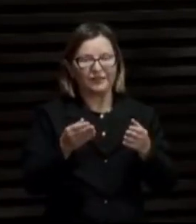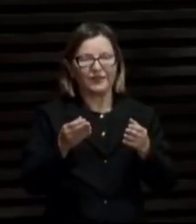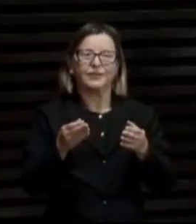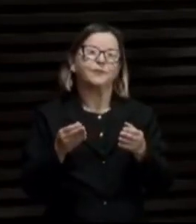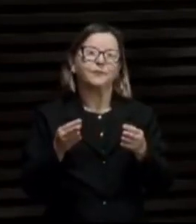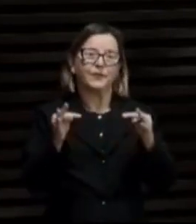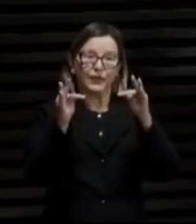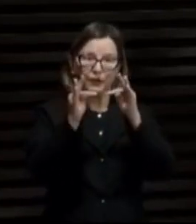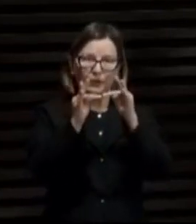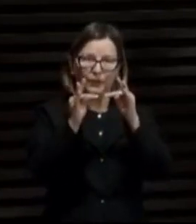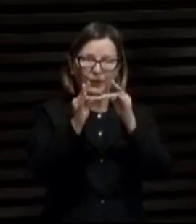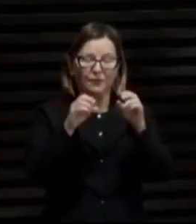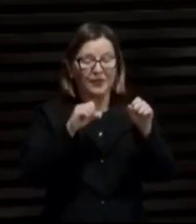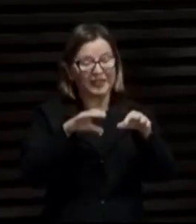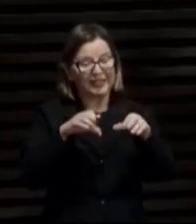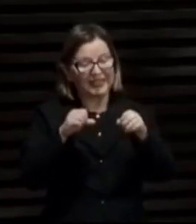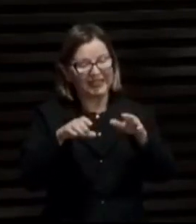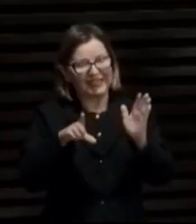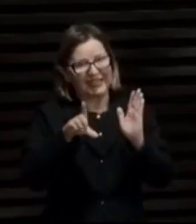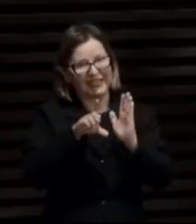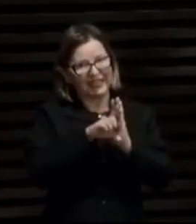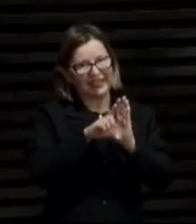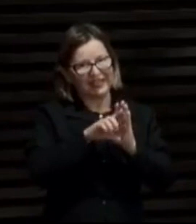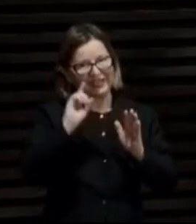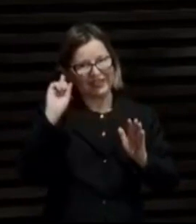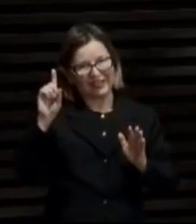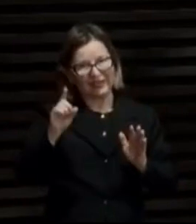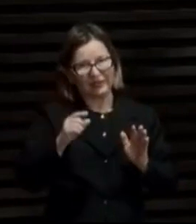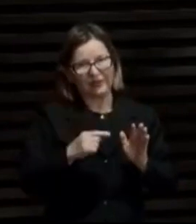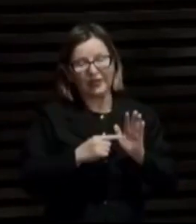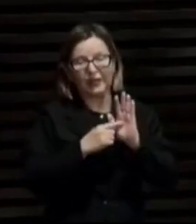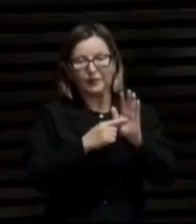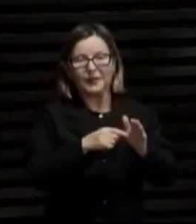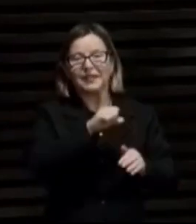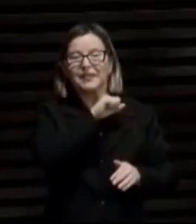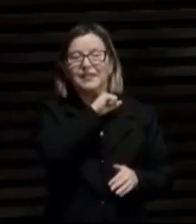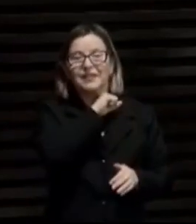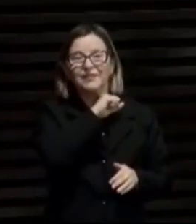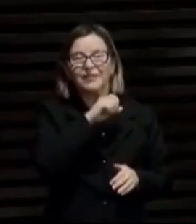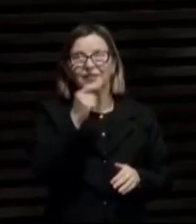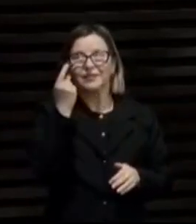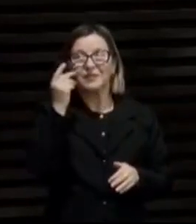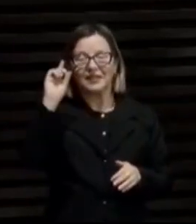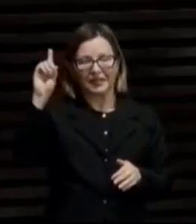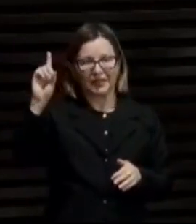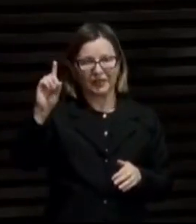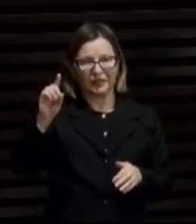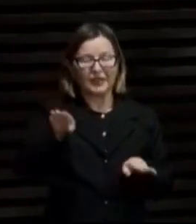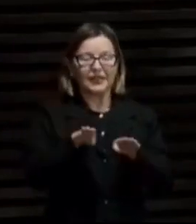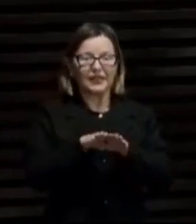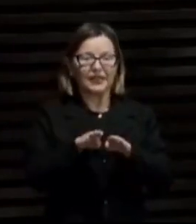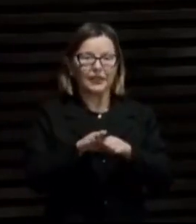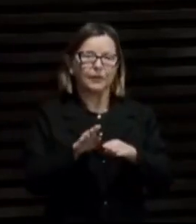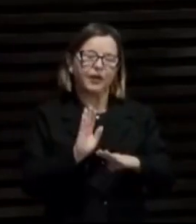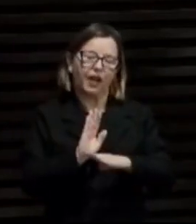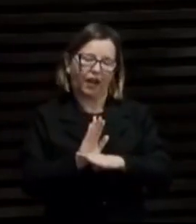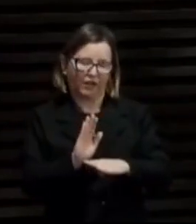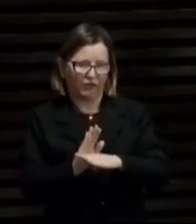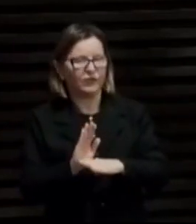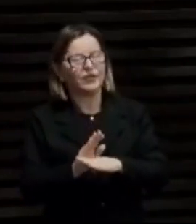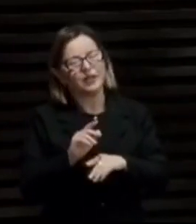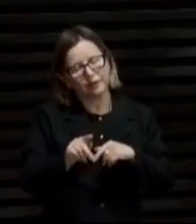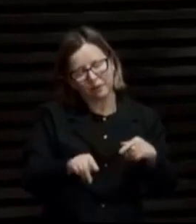as leis de Deus, de apresentar os sacrifícios a Deus, mas eles também, eles auxiliavam o povo.